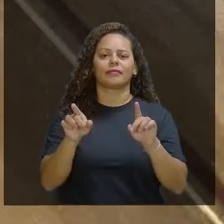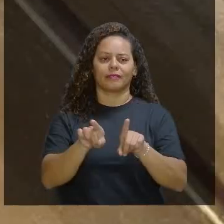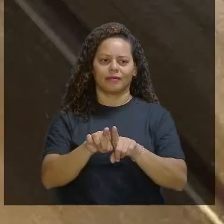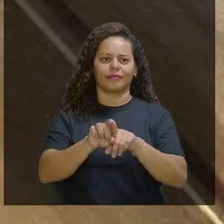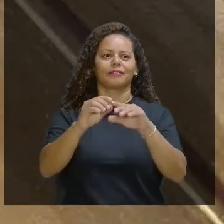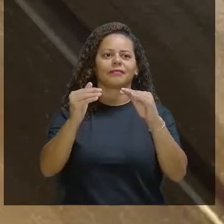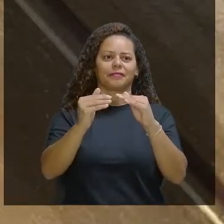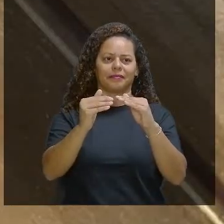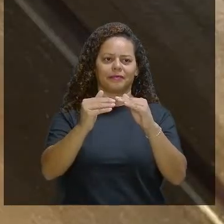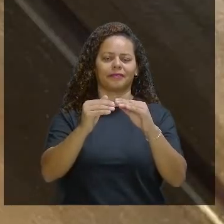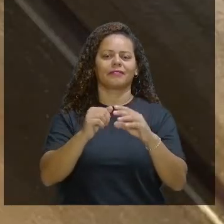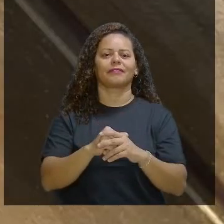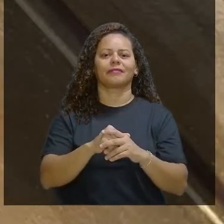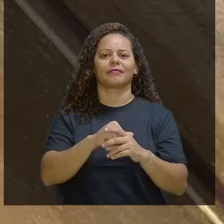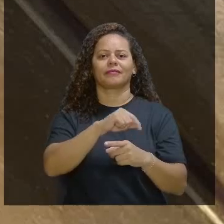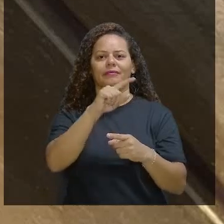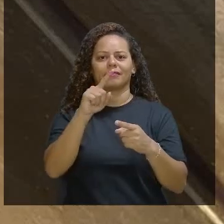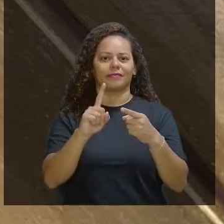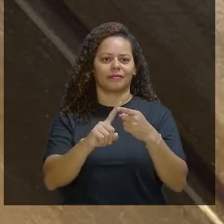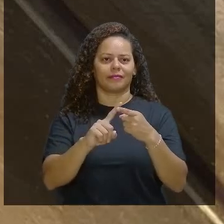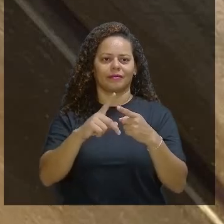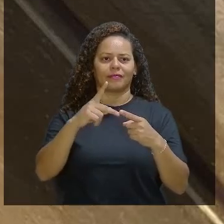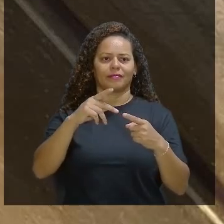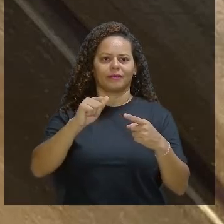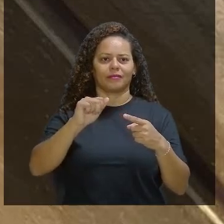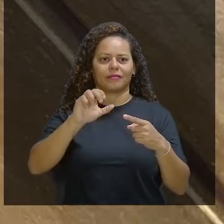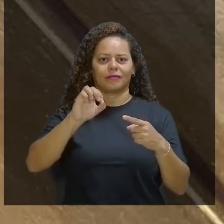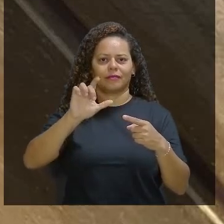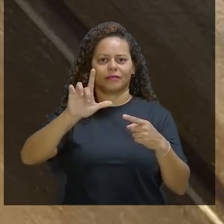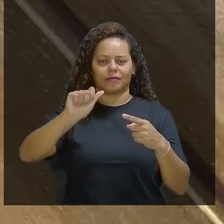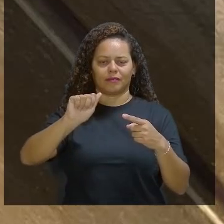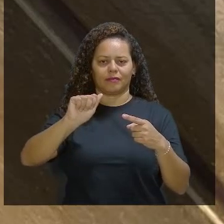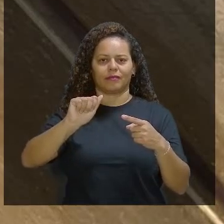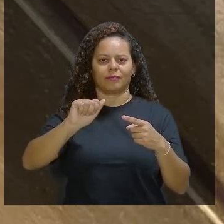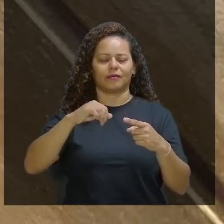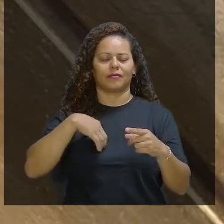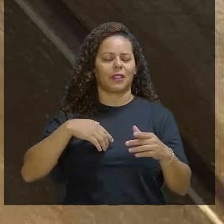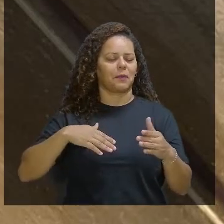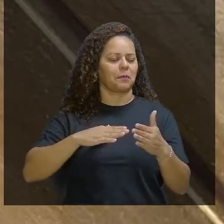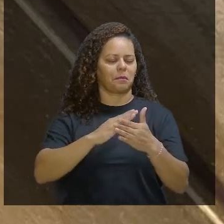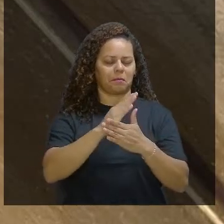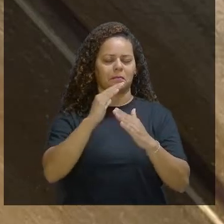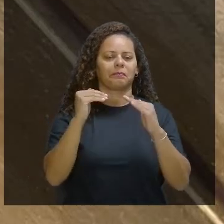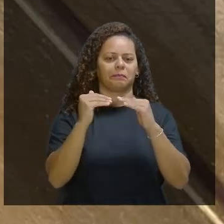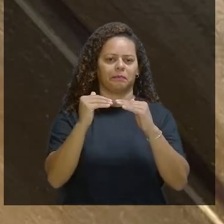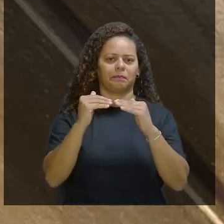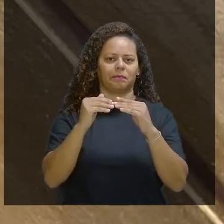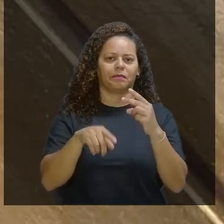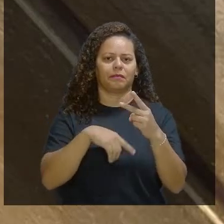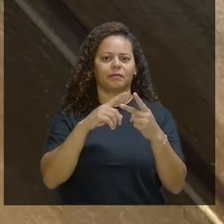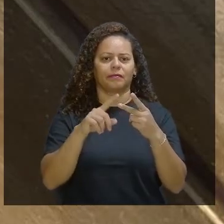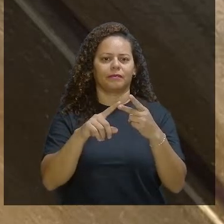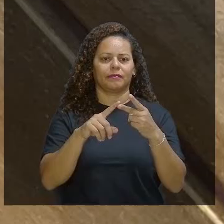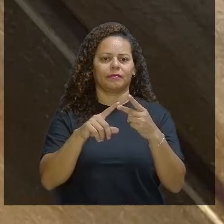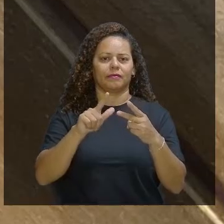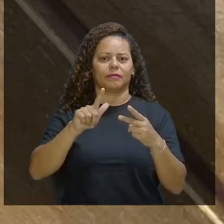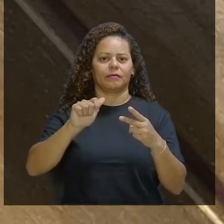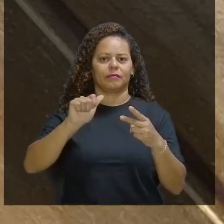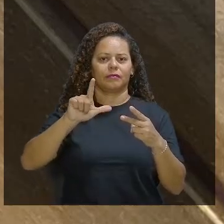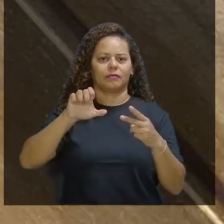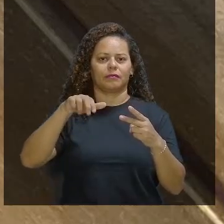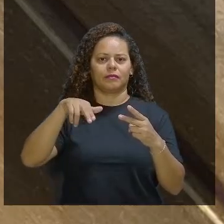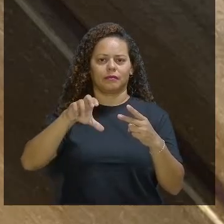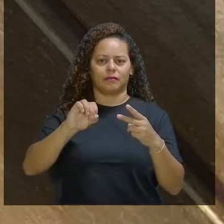Acompanho, presidente. Juíza Paola Santos? Pela aprovação, senhor presidente. Juiz Galiano